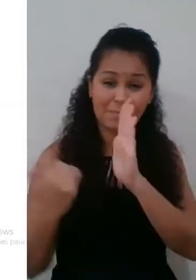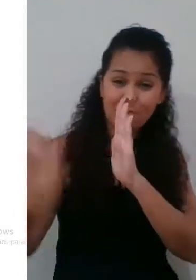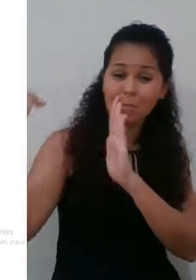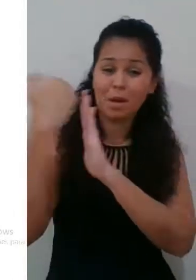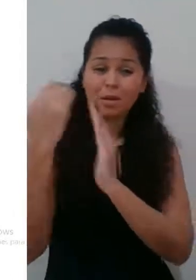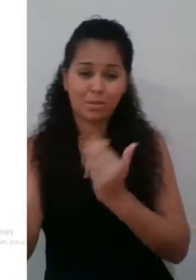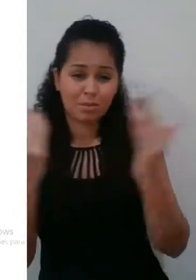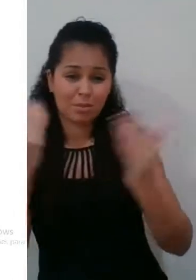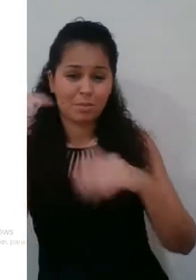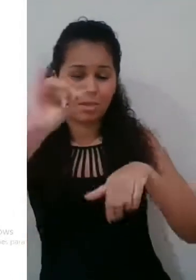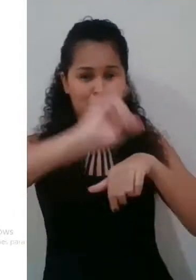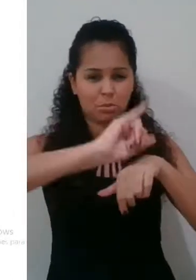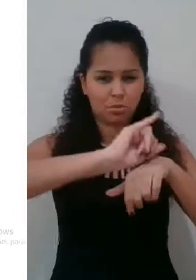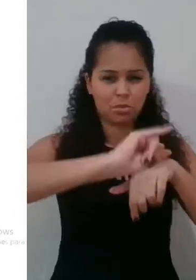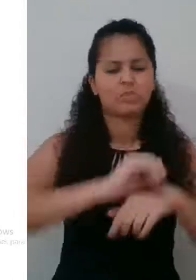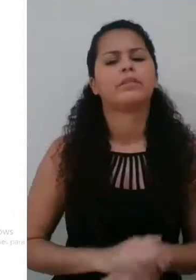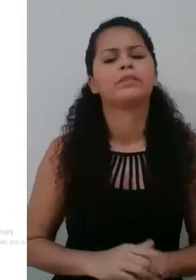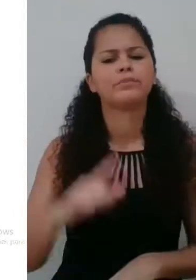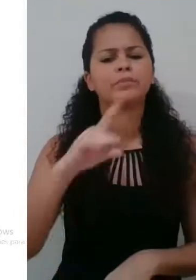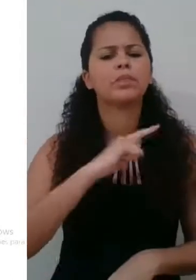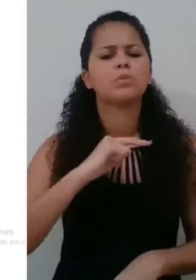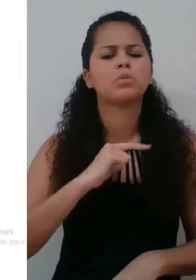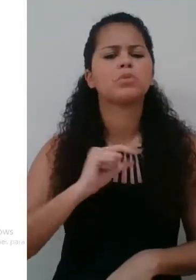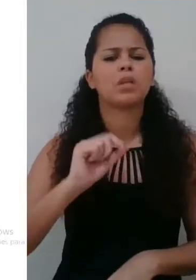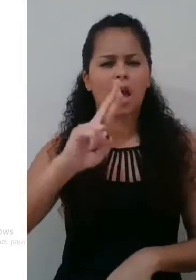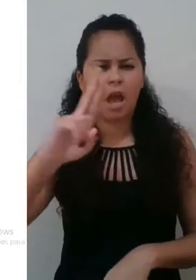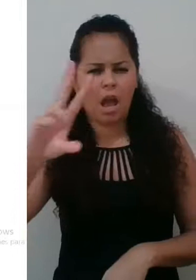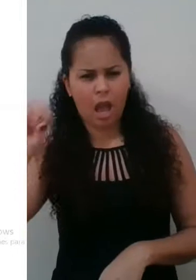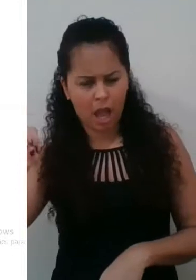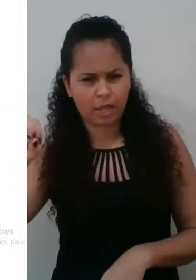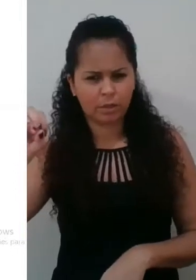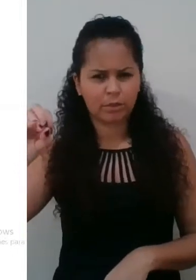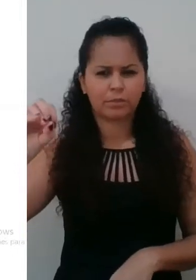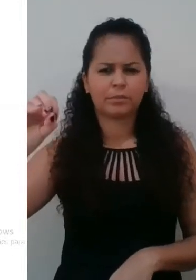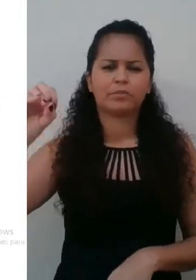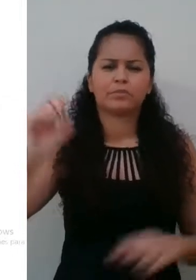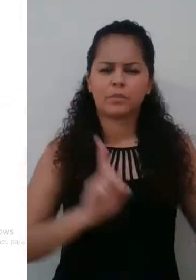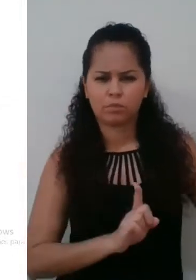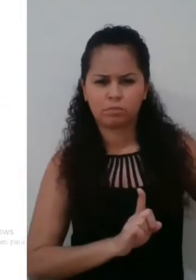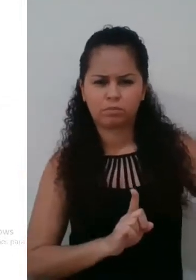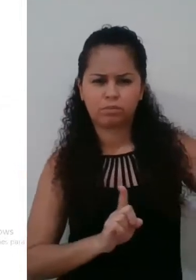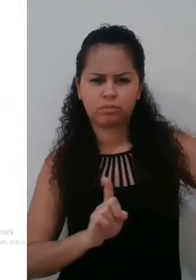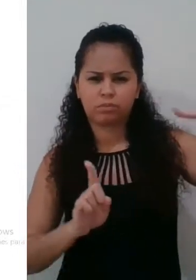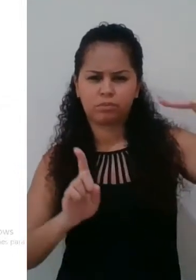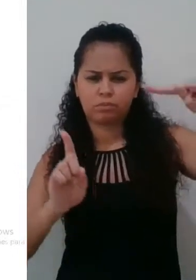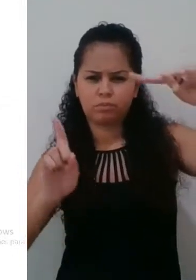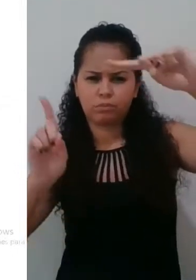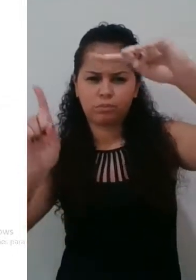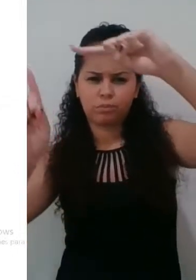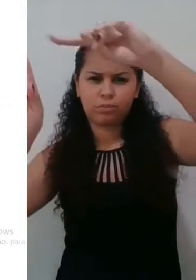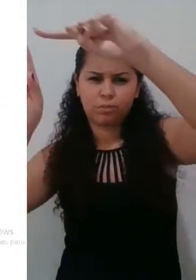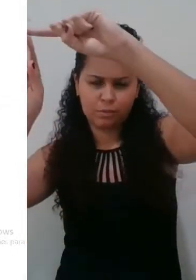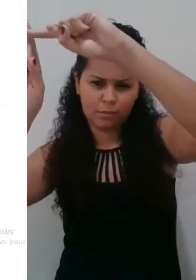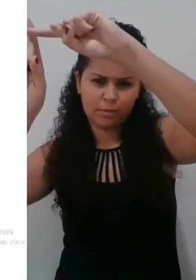Toda raio que incide paralelo reflete passando pelo foco. Todo raio que incide no vértice reflete com o